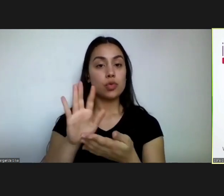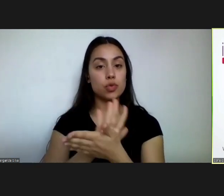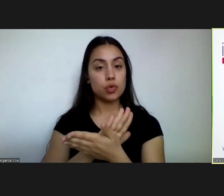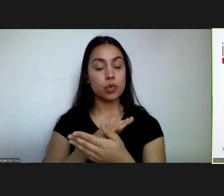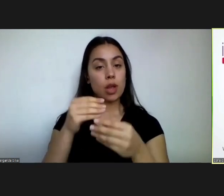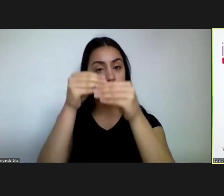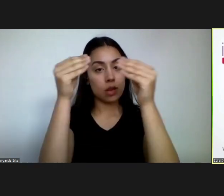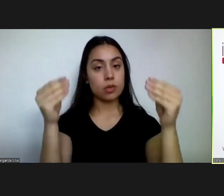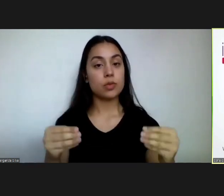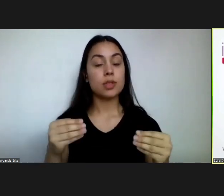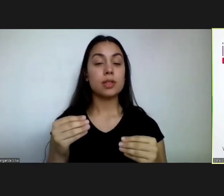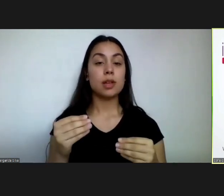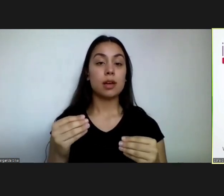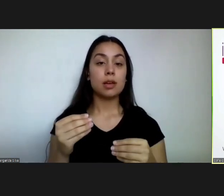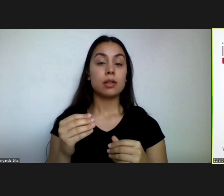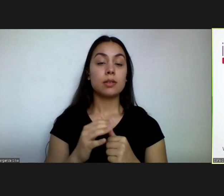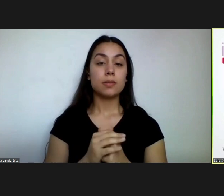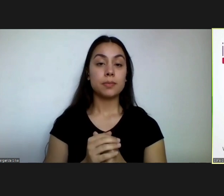nosso site, em